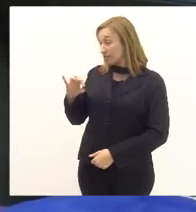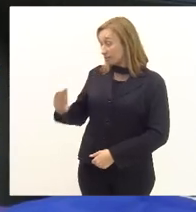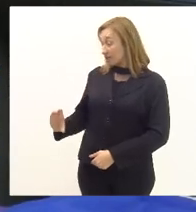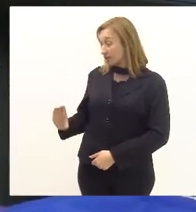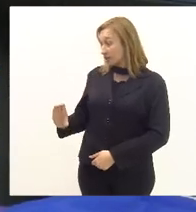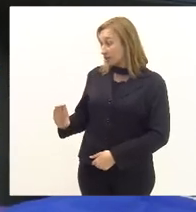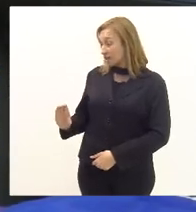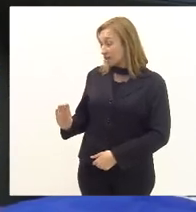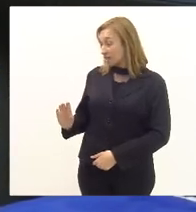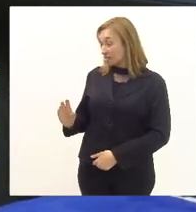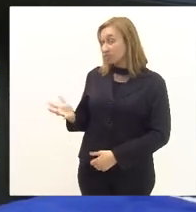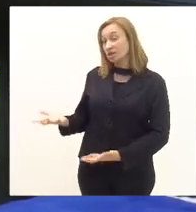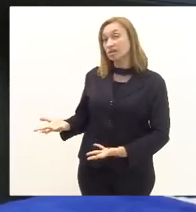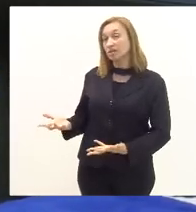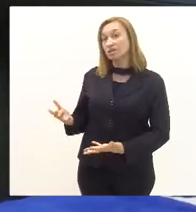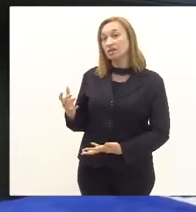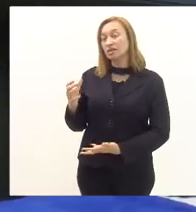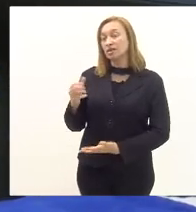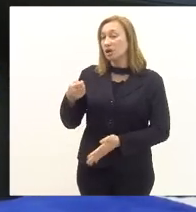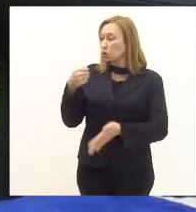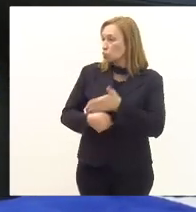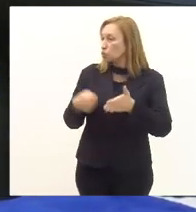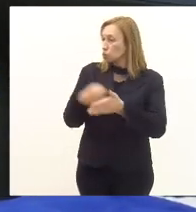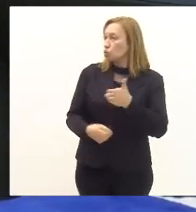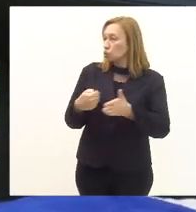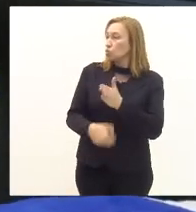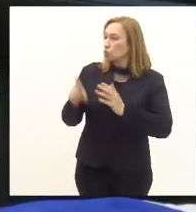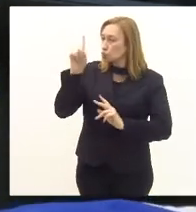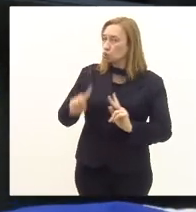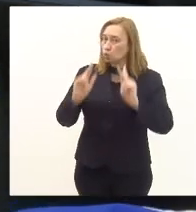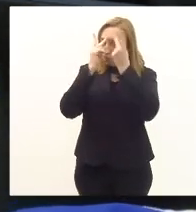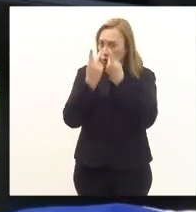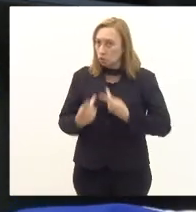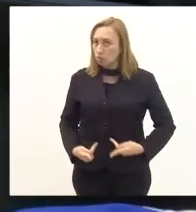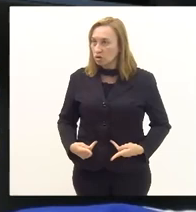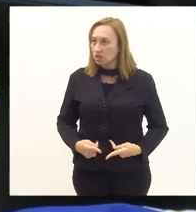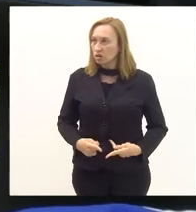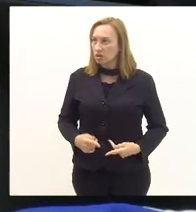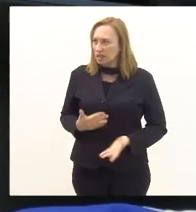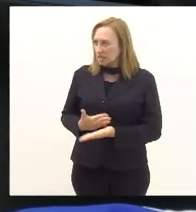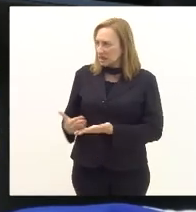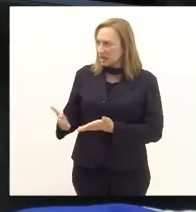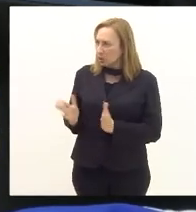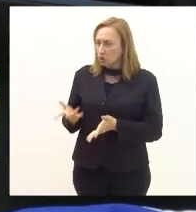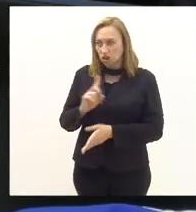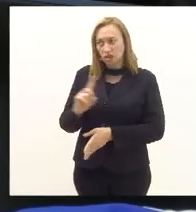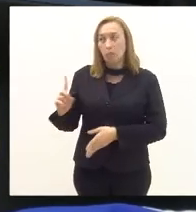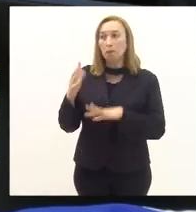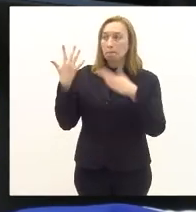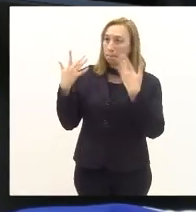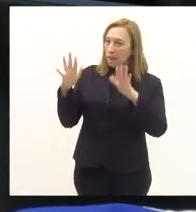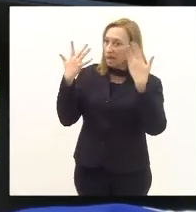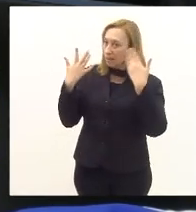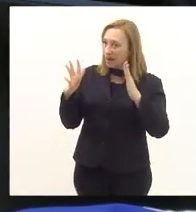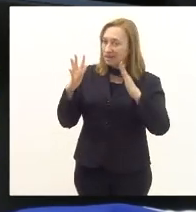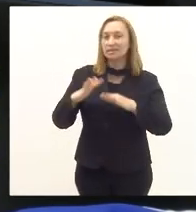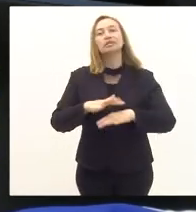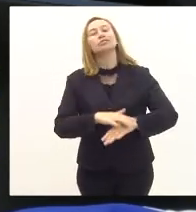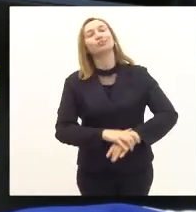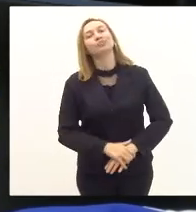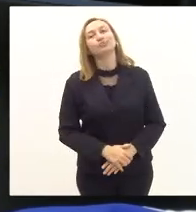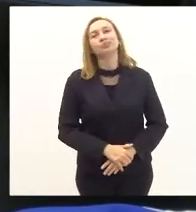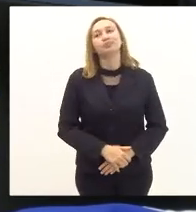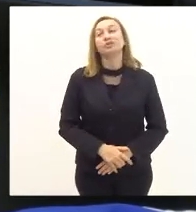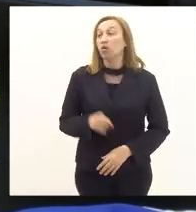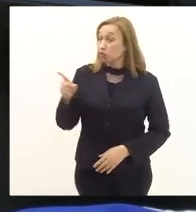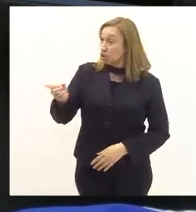luta sobre os direitos humanos, que não é de hoje. Então, parabéns e que